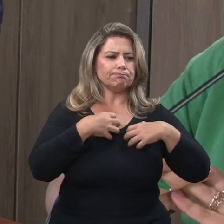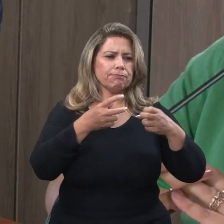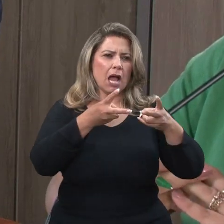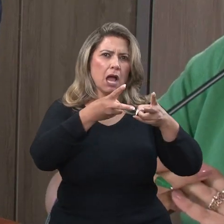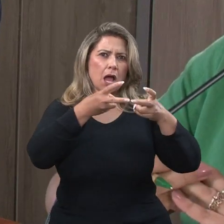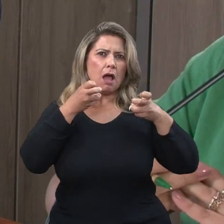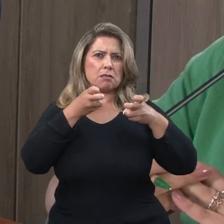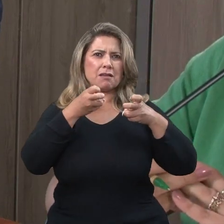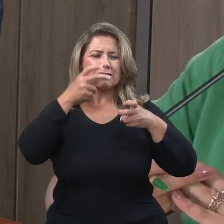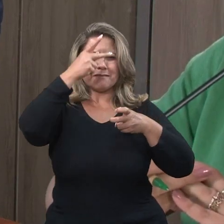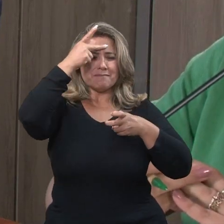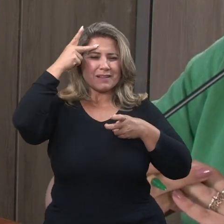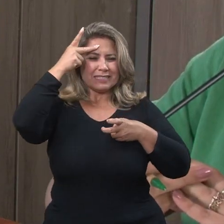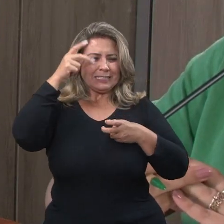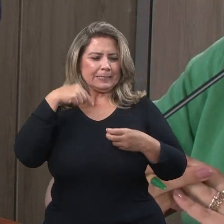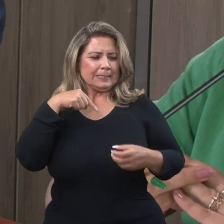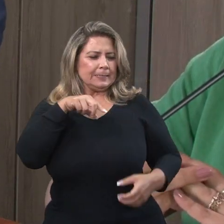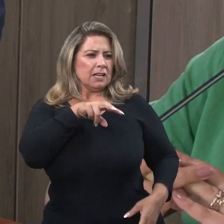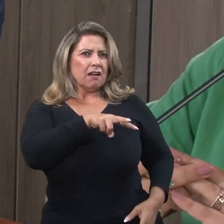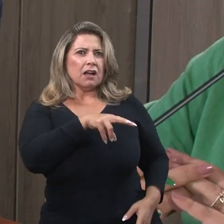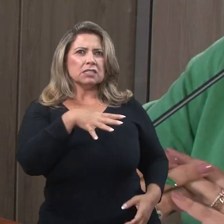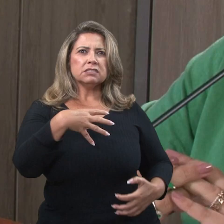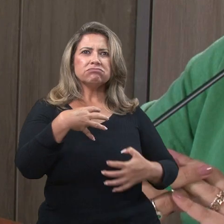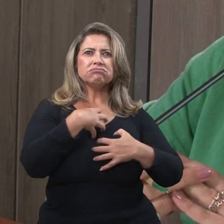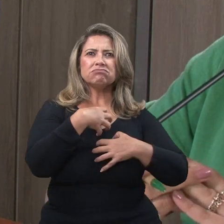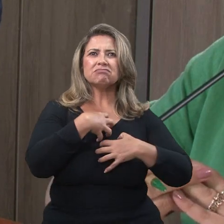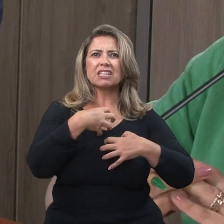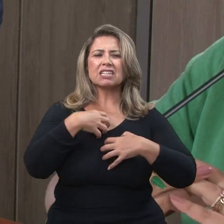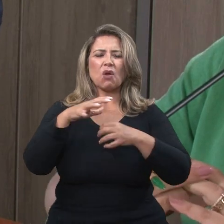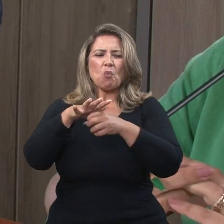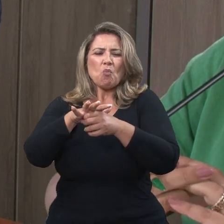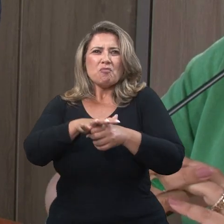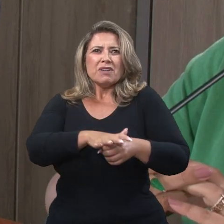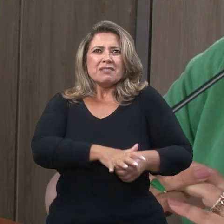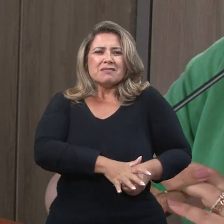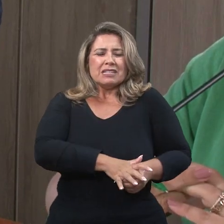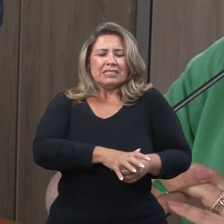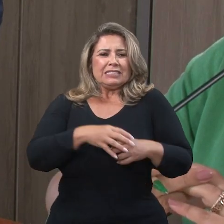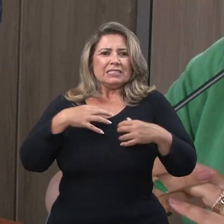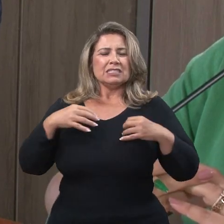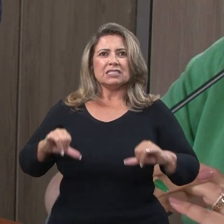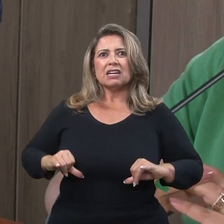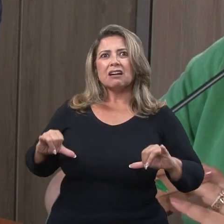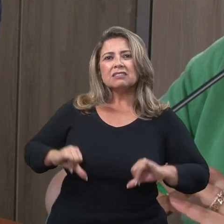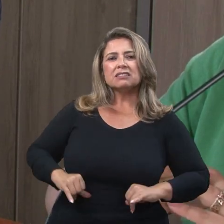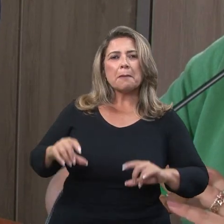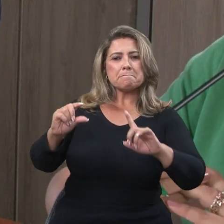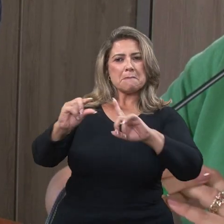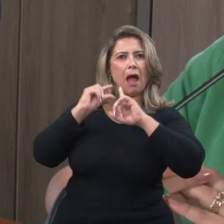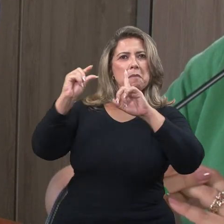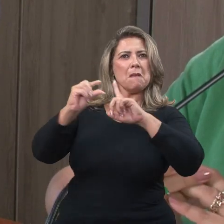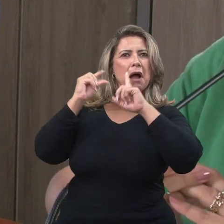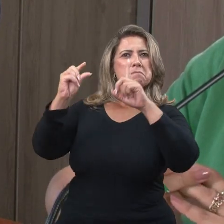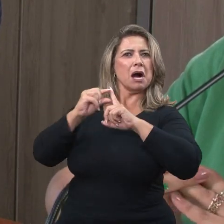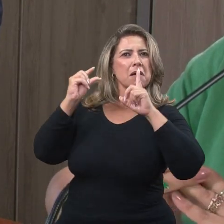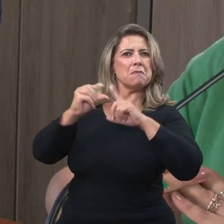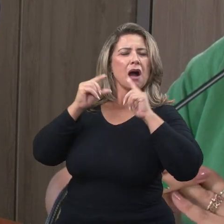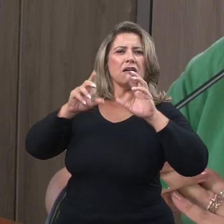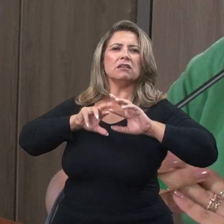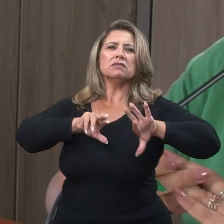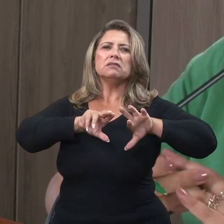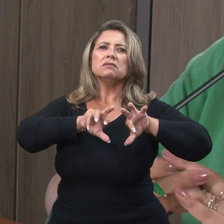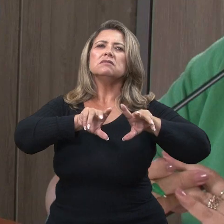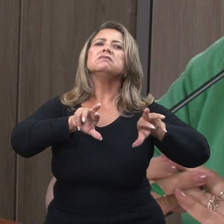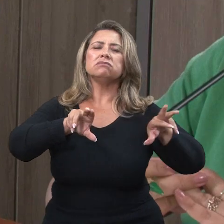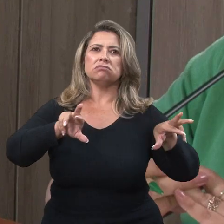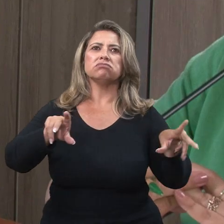agressor utiliza para tentar inferiorizar, humilhar a vítima em várias situações. É muito